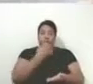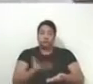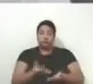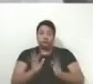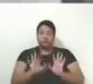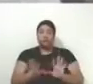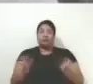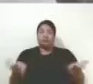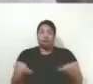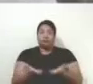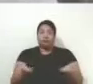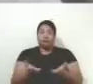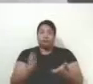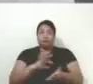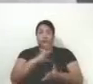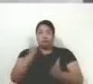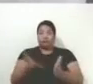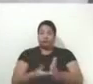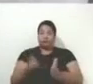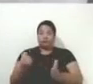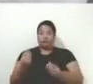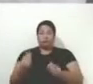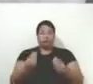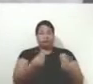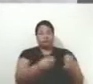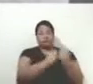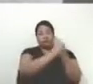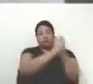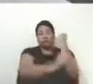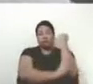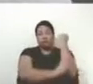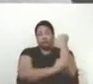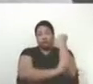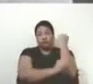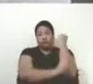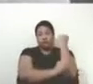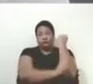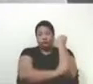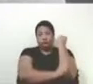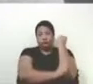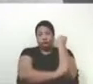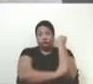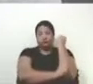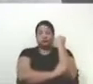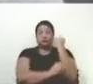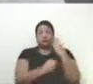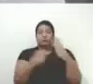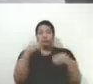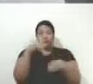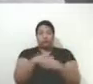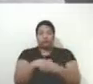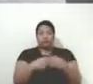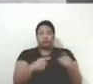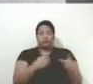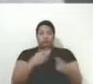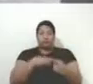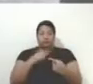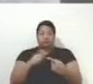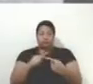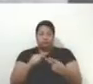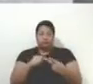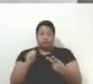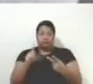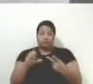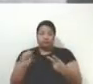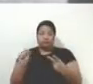vai esse contrato novo, que foi aprovado nessa Casa, com voto contra, meu, da vereadora Alessandra, e do vereador